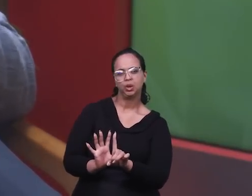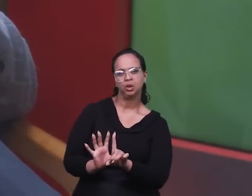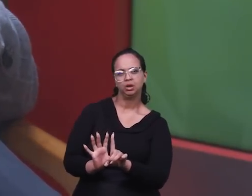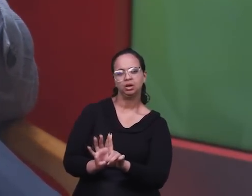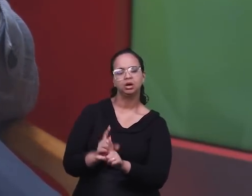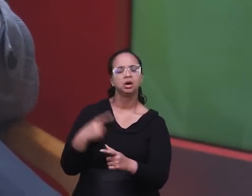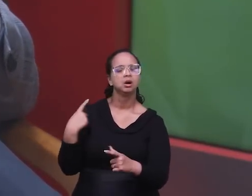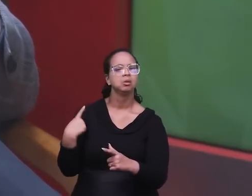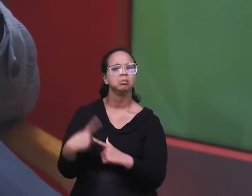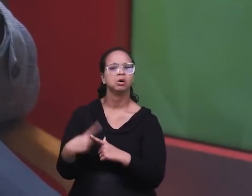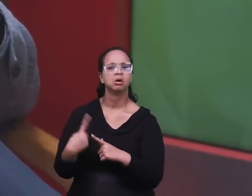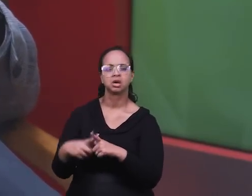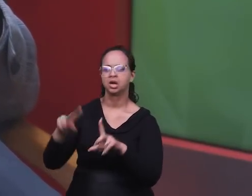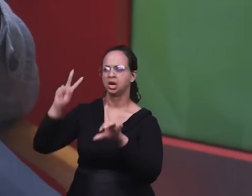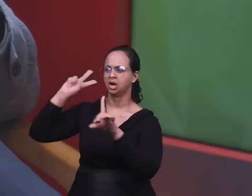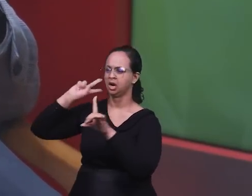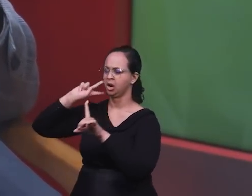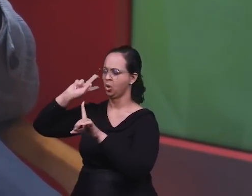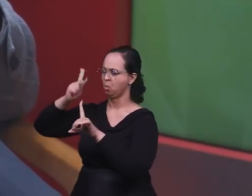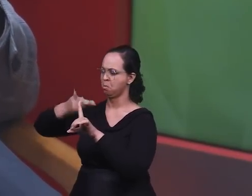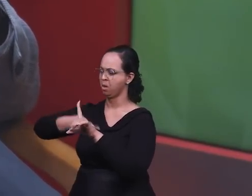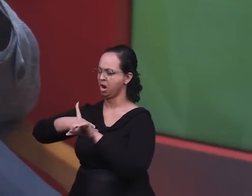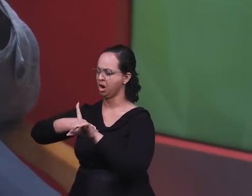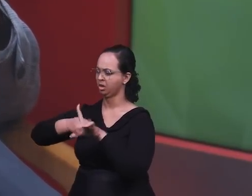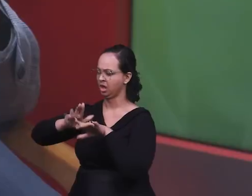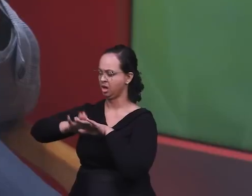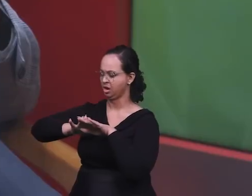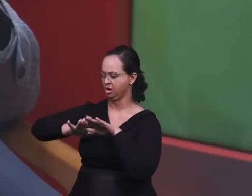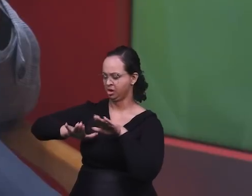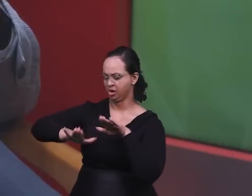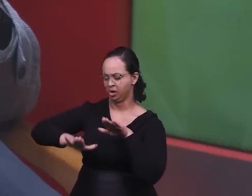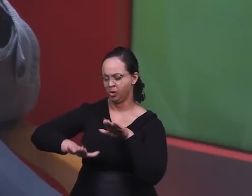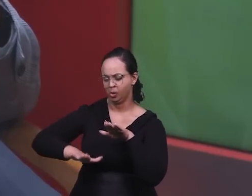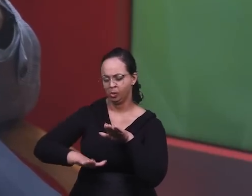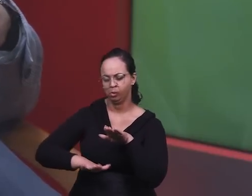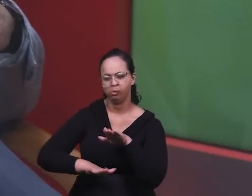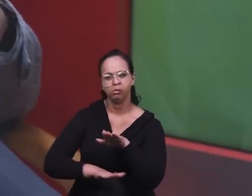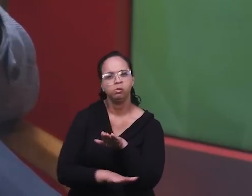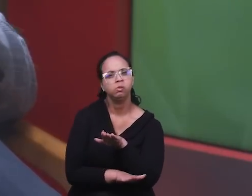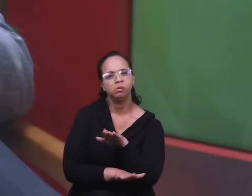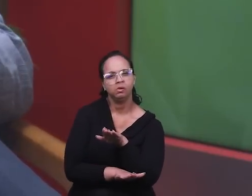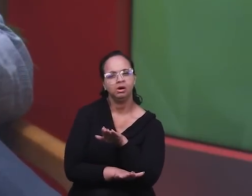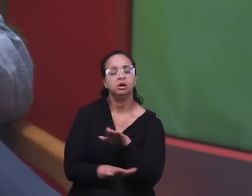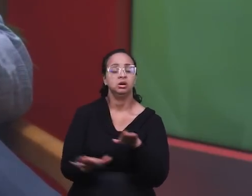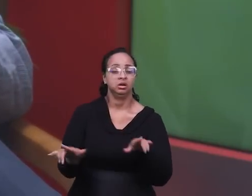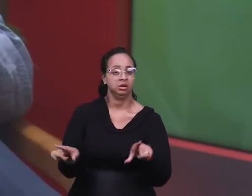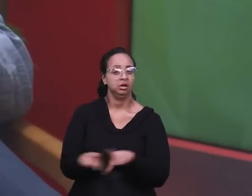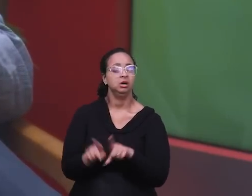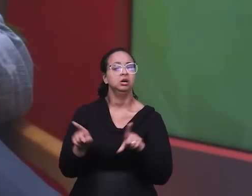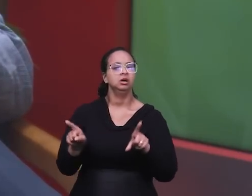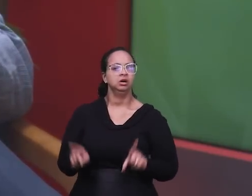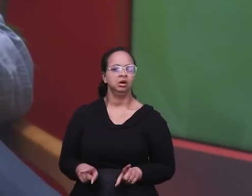na escala humana, na hierarquia, ele desceu até o último degrau também,